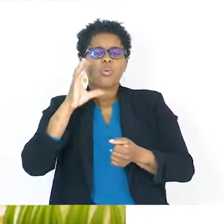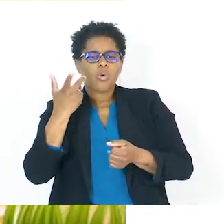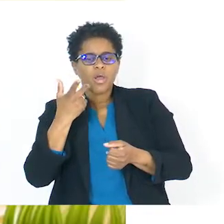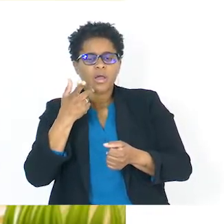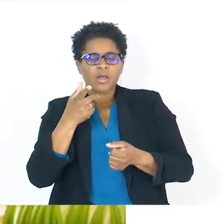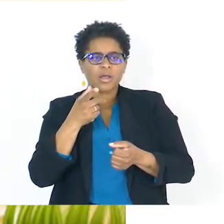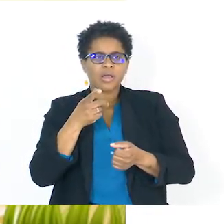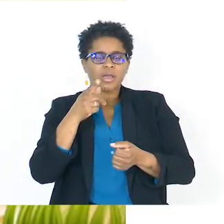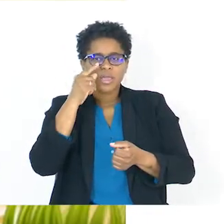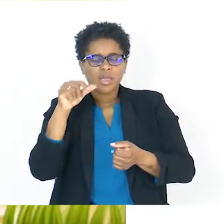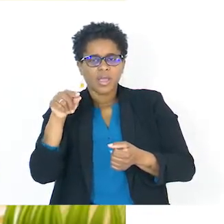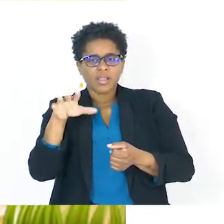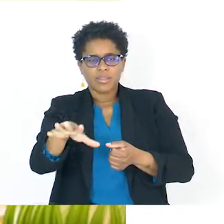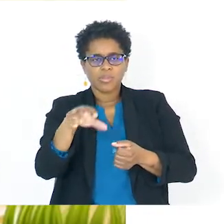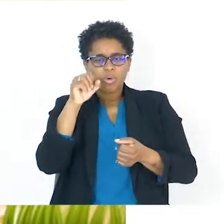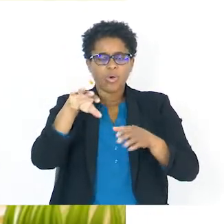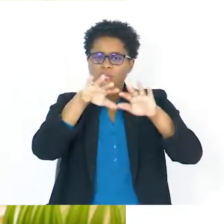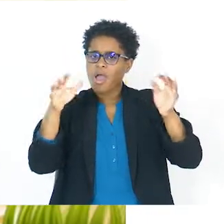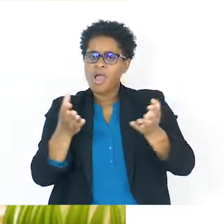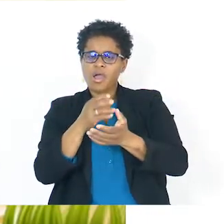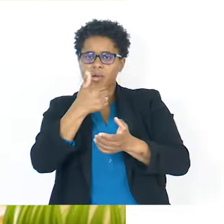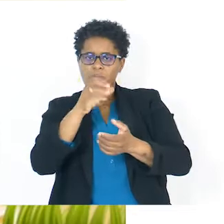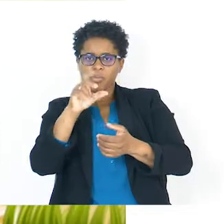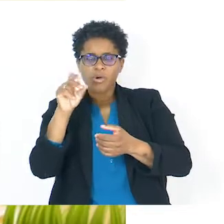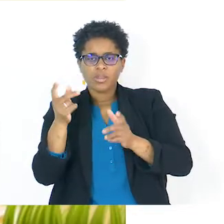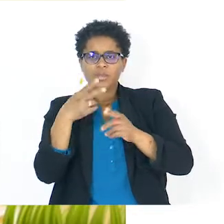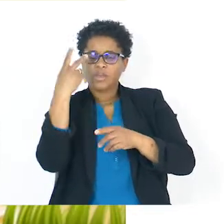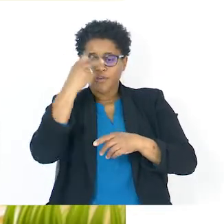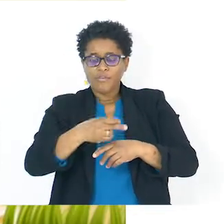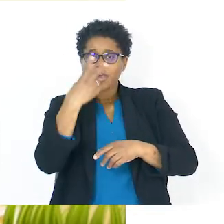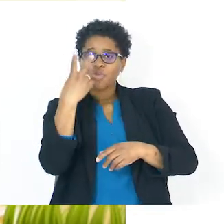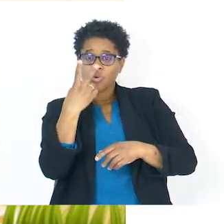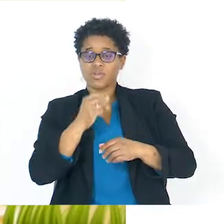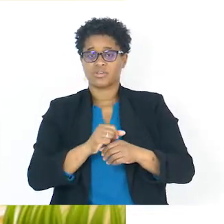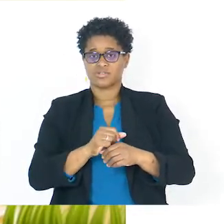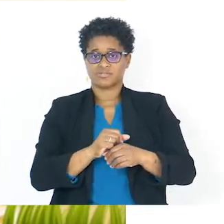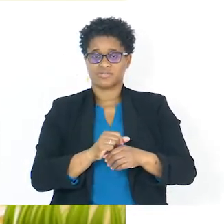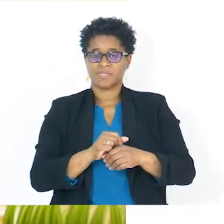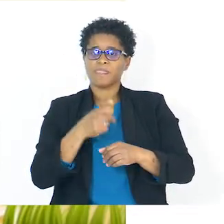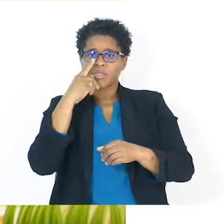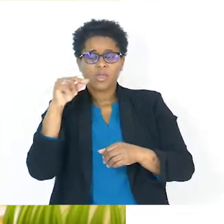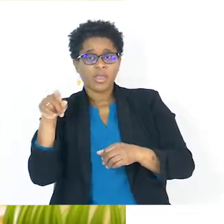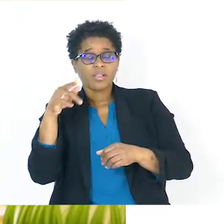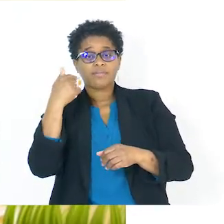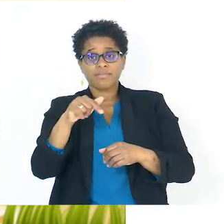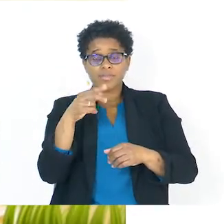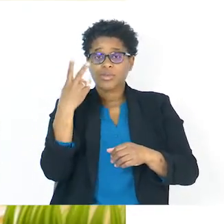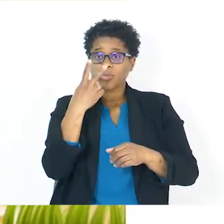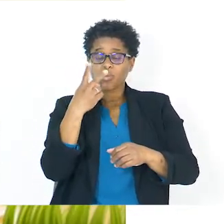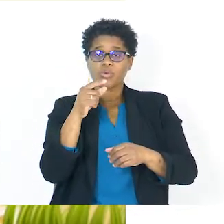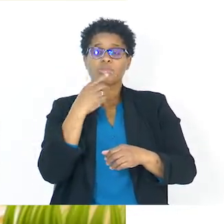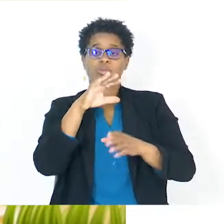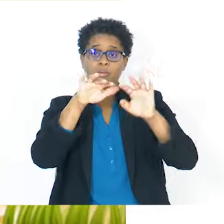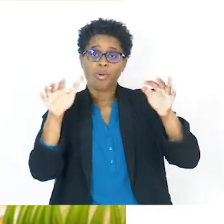ele tocou na bola, a bola se transformou em duas. Ele tinha agora o dobro de bolas.